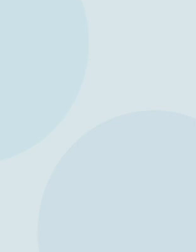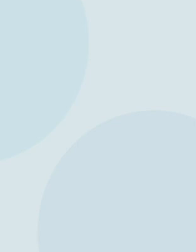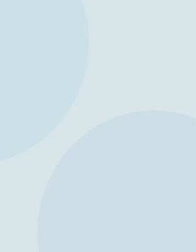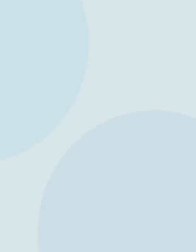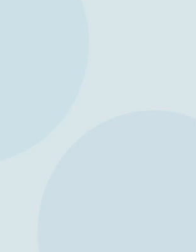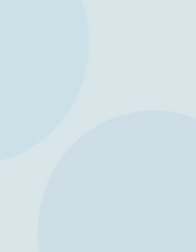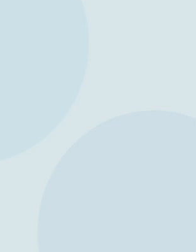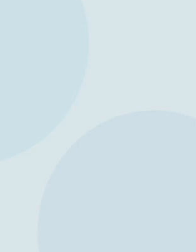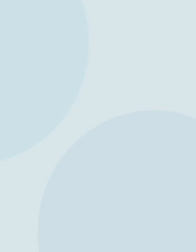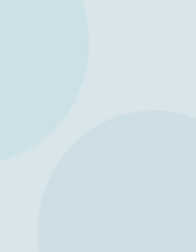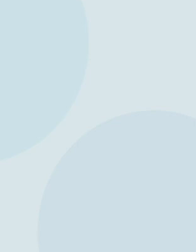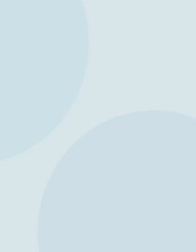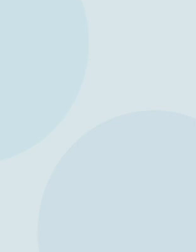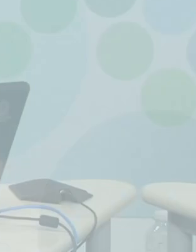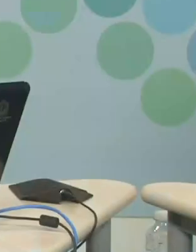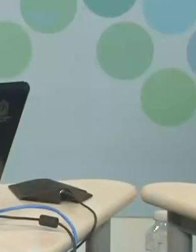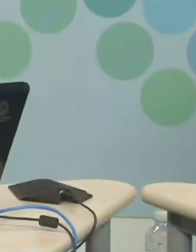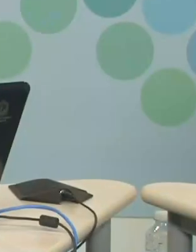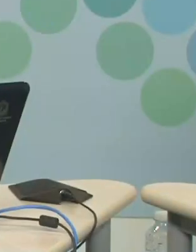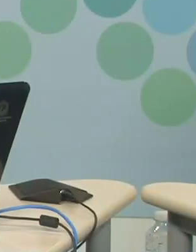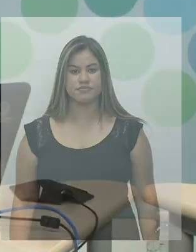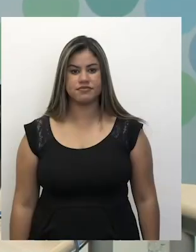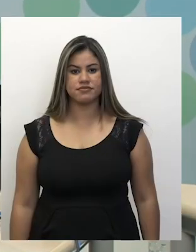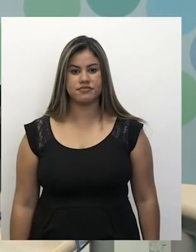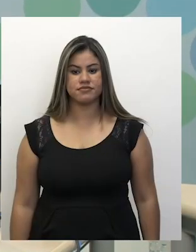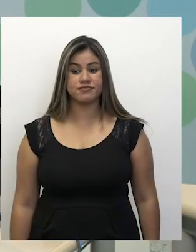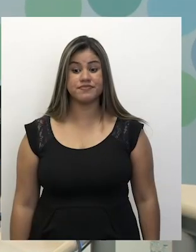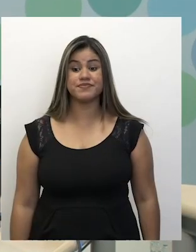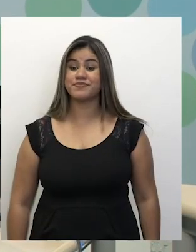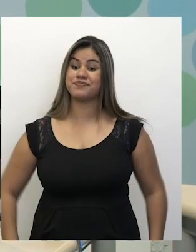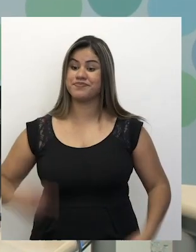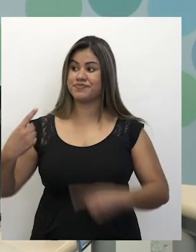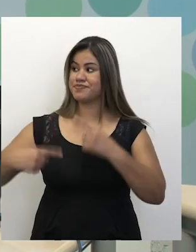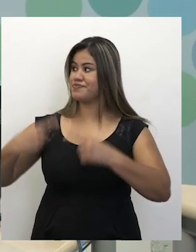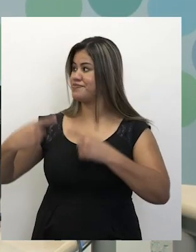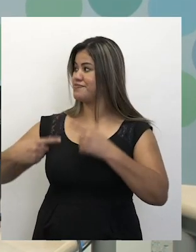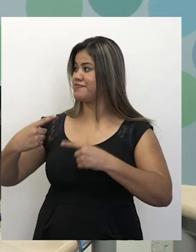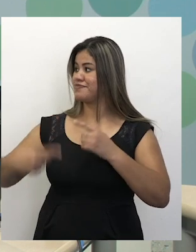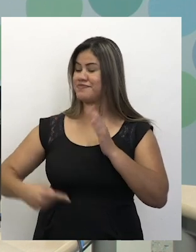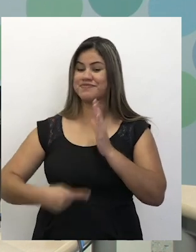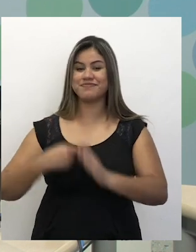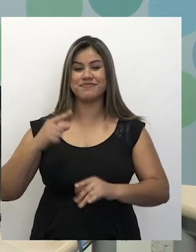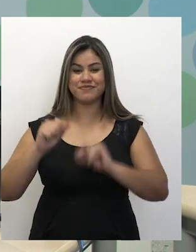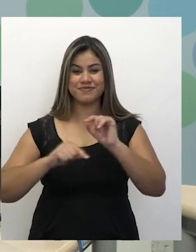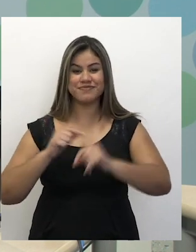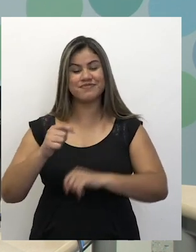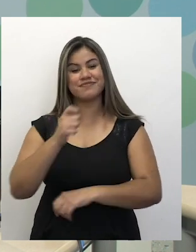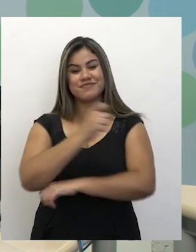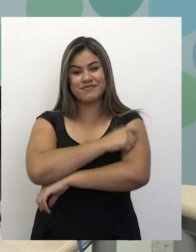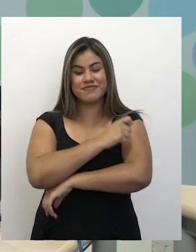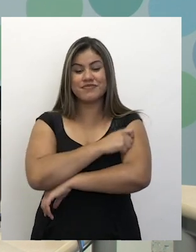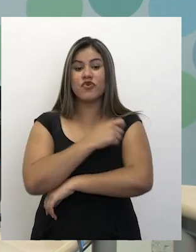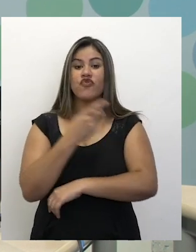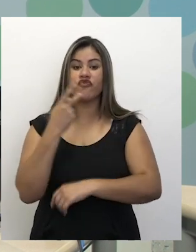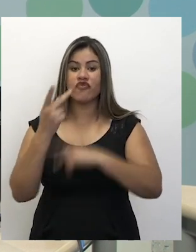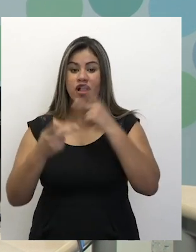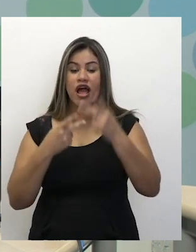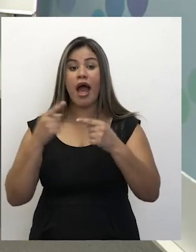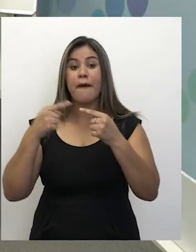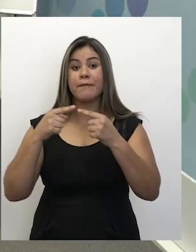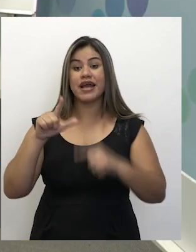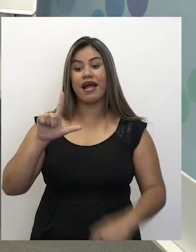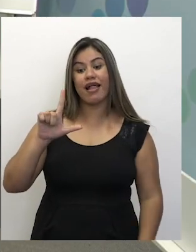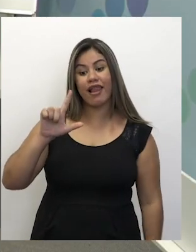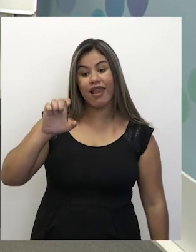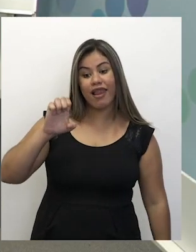E aí Oh e vamos primeira discussão aqui vários alunos falaram que aquilo que o professor Mauro teve dúvida aeroleme